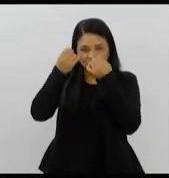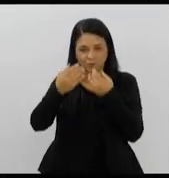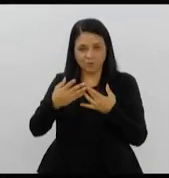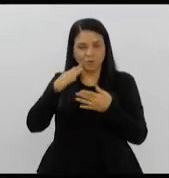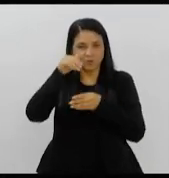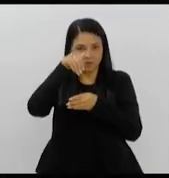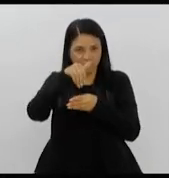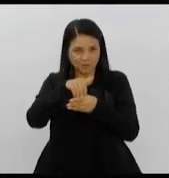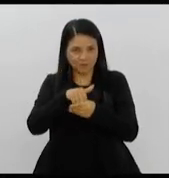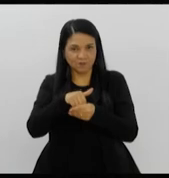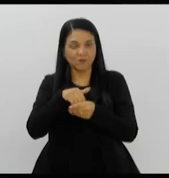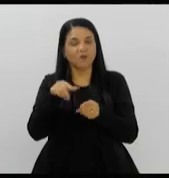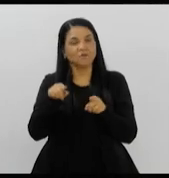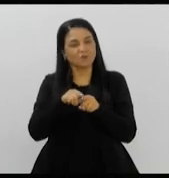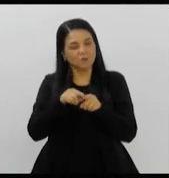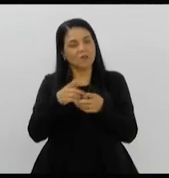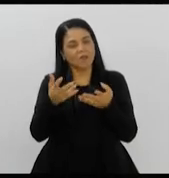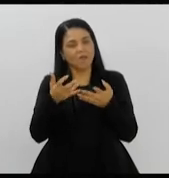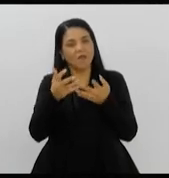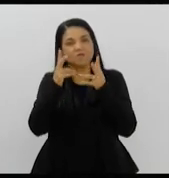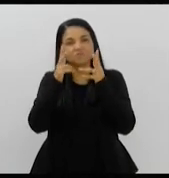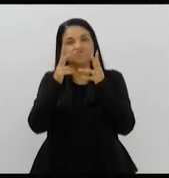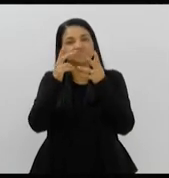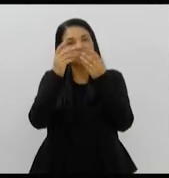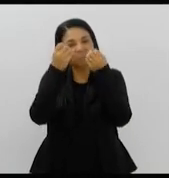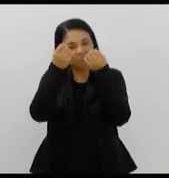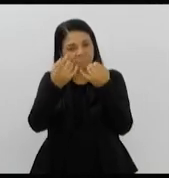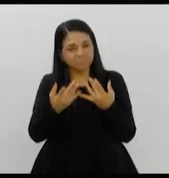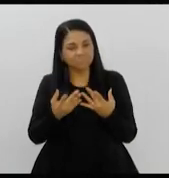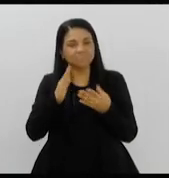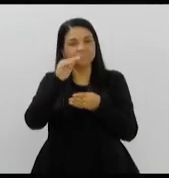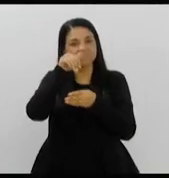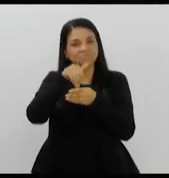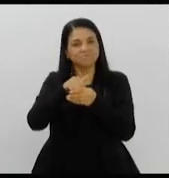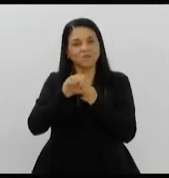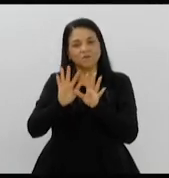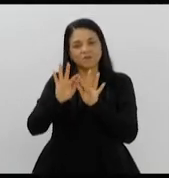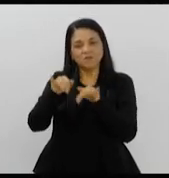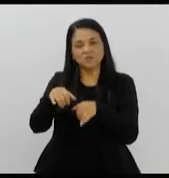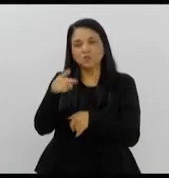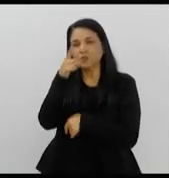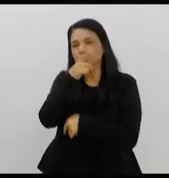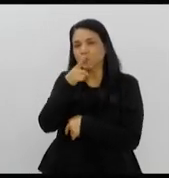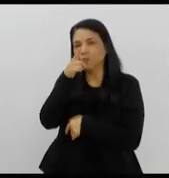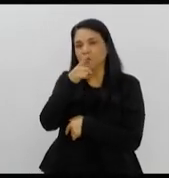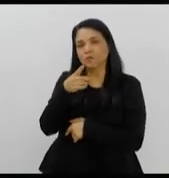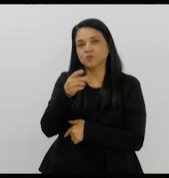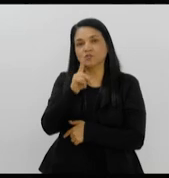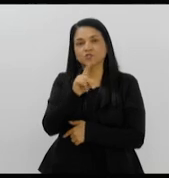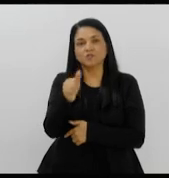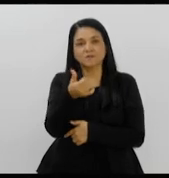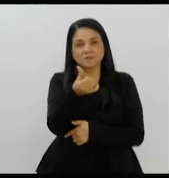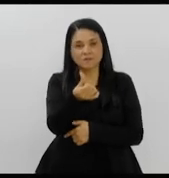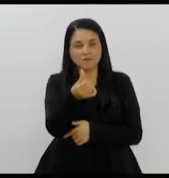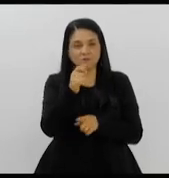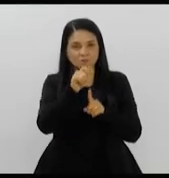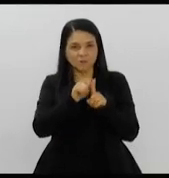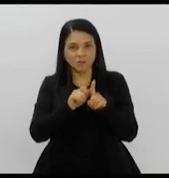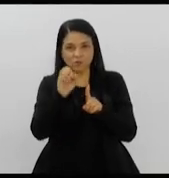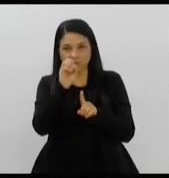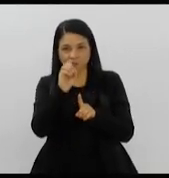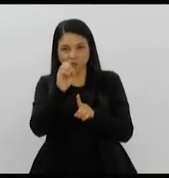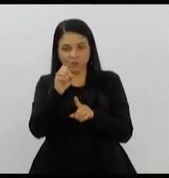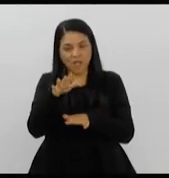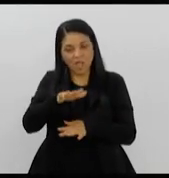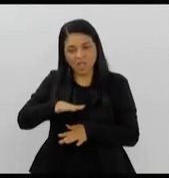quero falar sobre a eleição que se findou nesse domingo, no dia 6 de outubro, falar mais sobre a